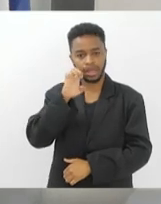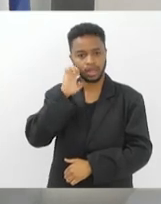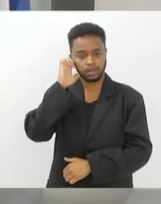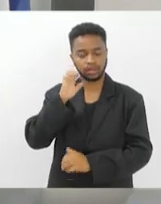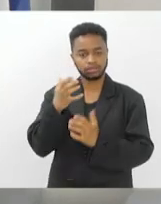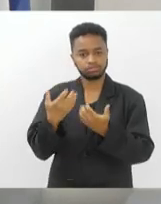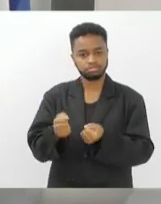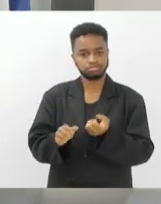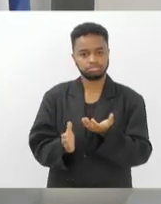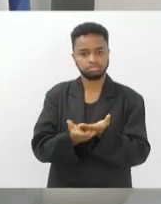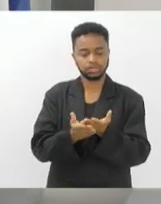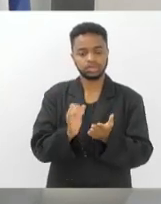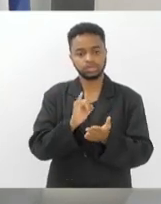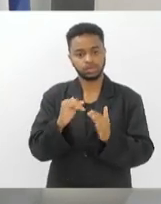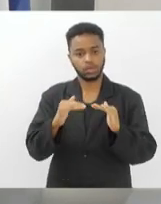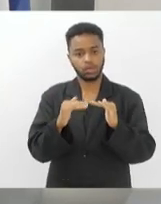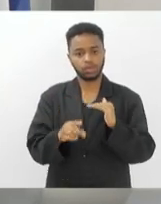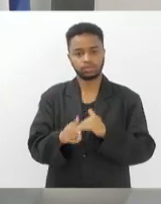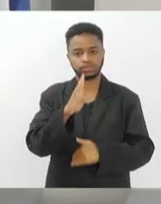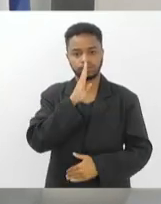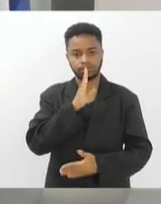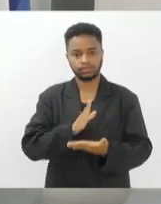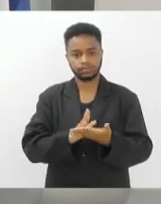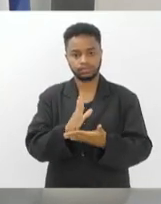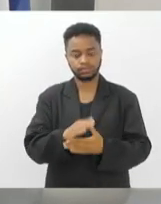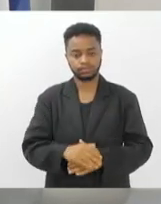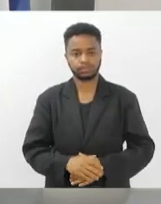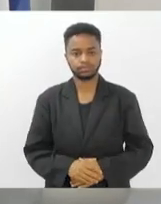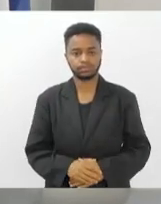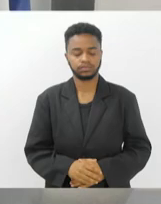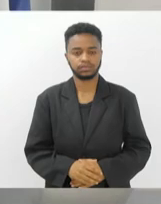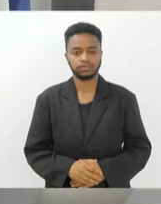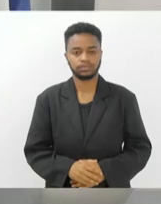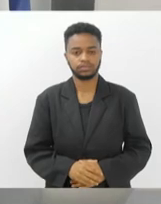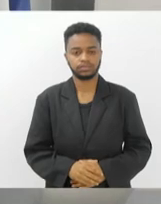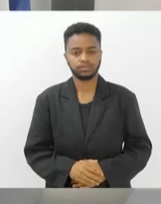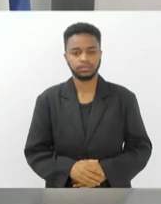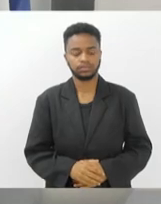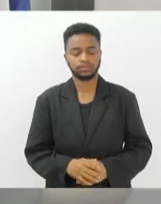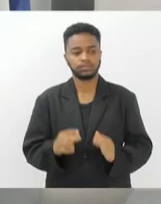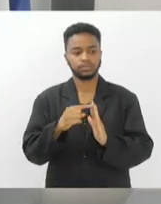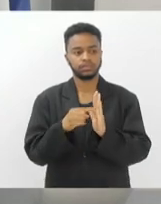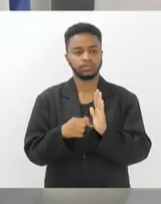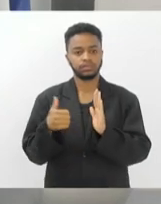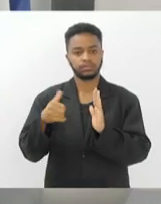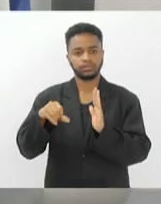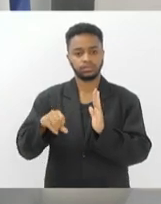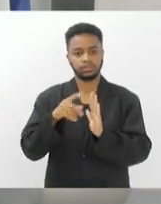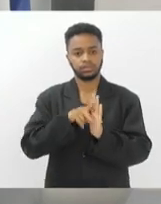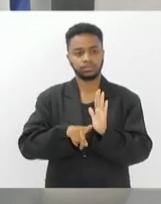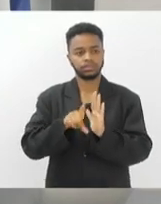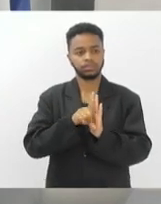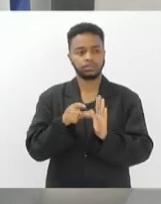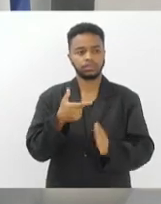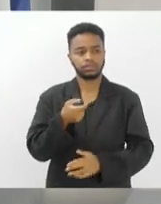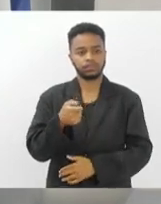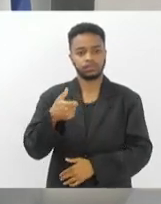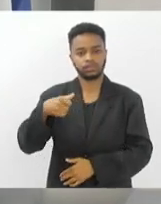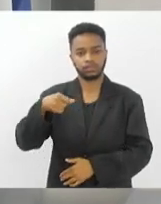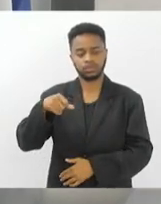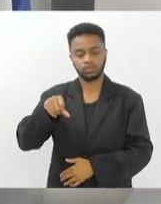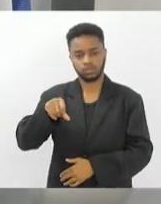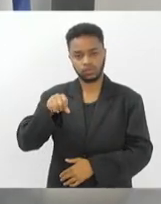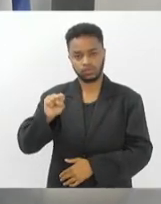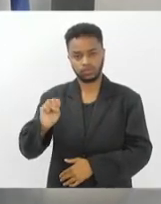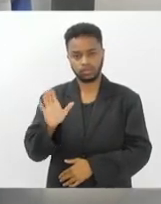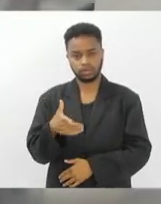que aprovam, em votação, senhores que aprovam, permissão, como estão aprovados. Item 19 da pauta, projeto de lei